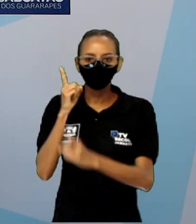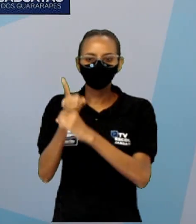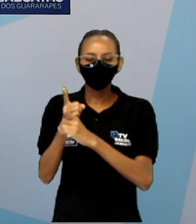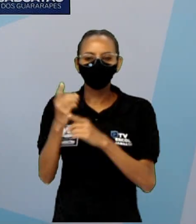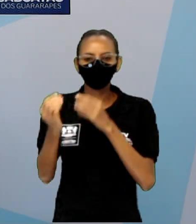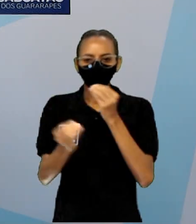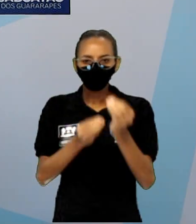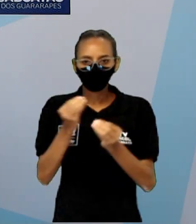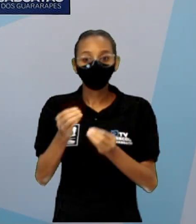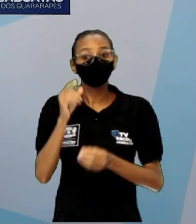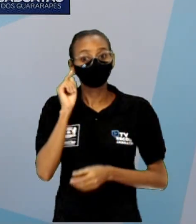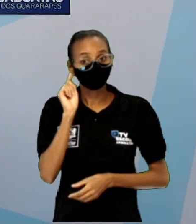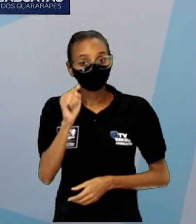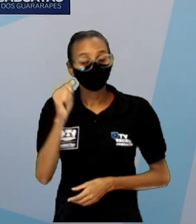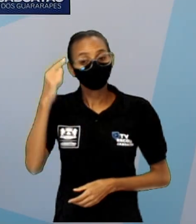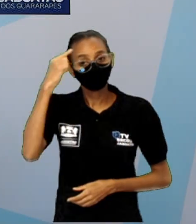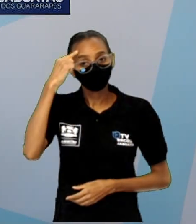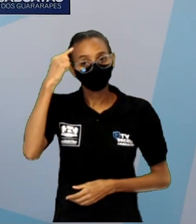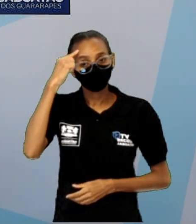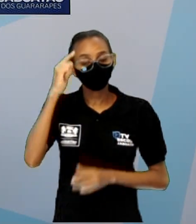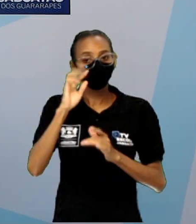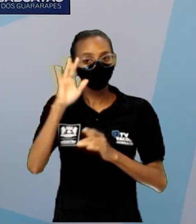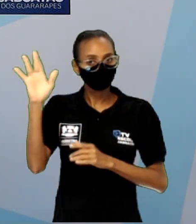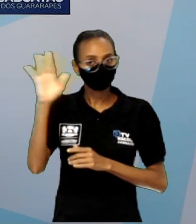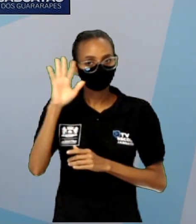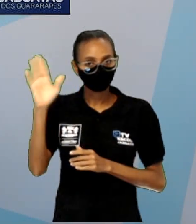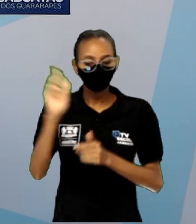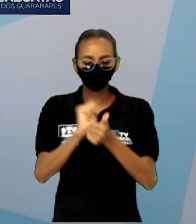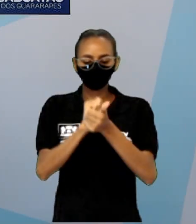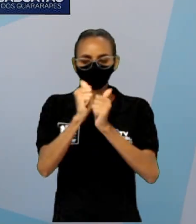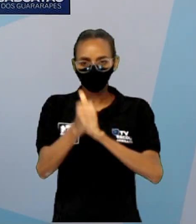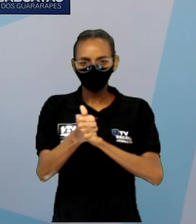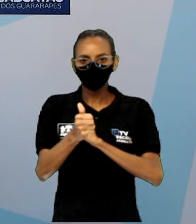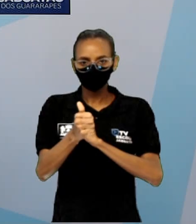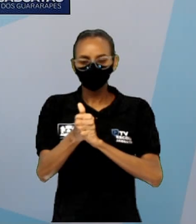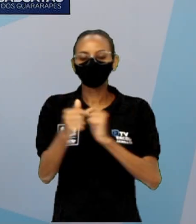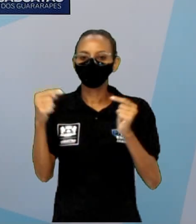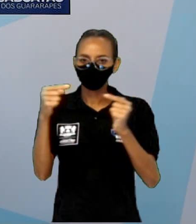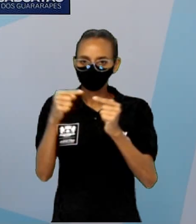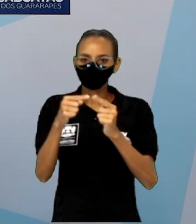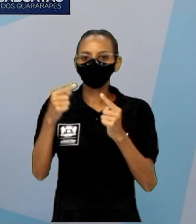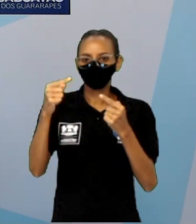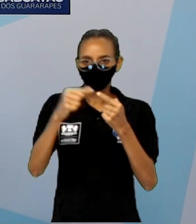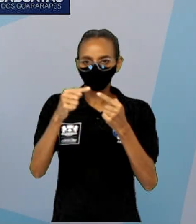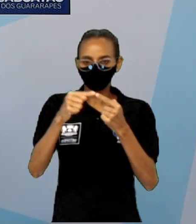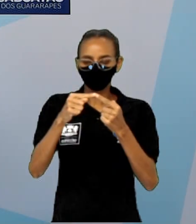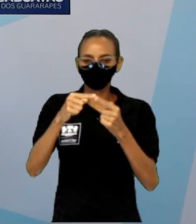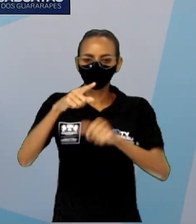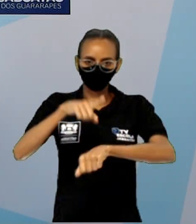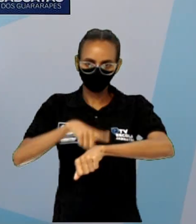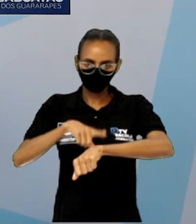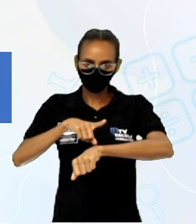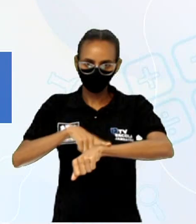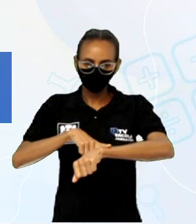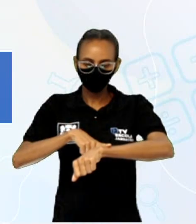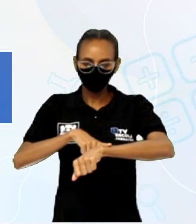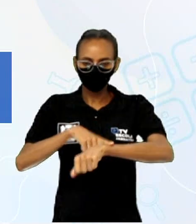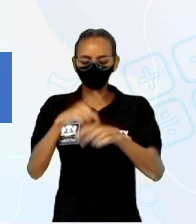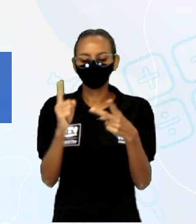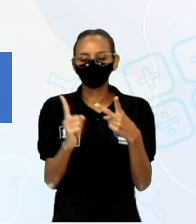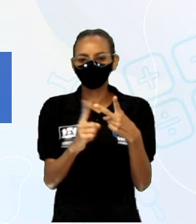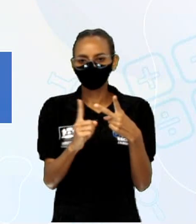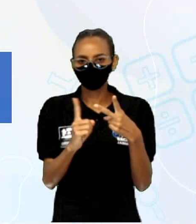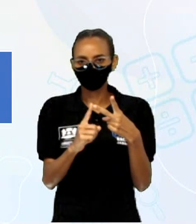das questões do esporte de marca é baseado no tempo. Segundo dele ali, baseado na distância a ser